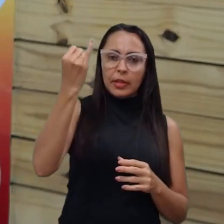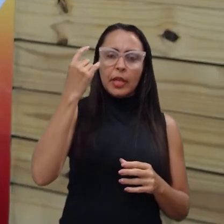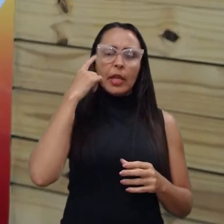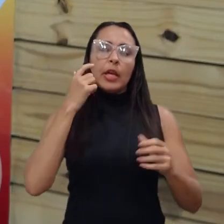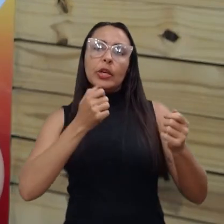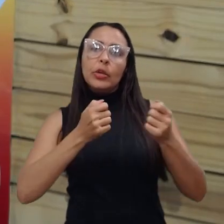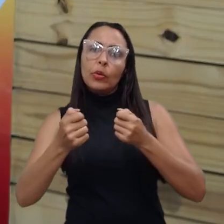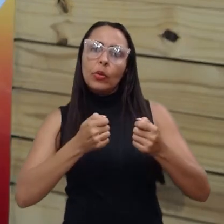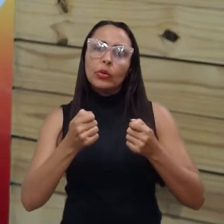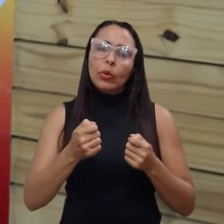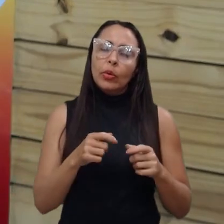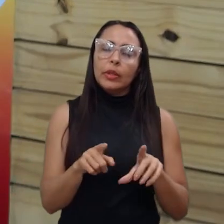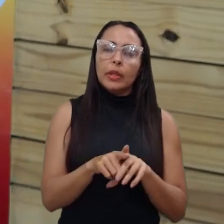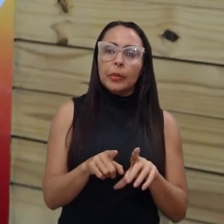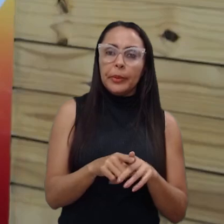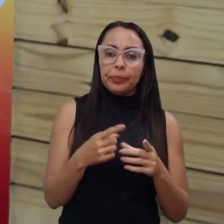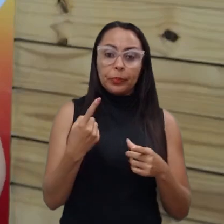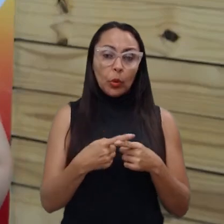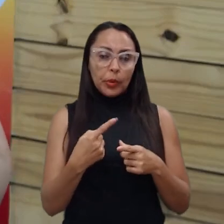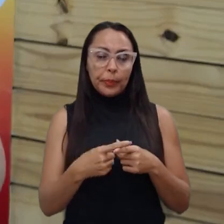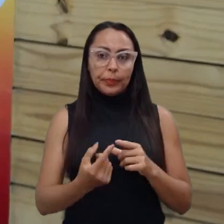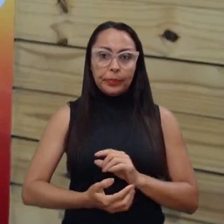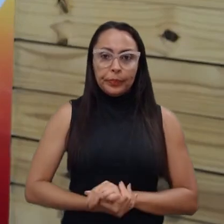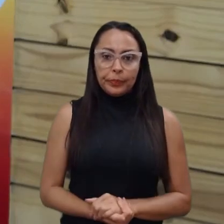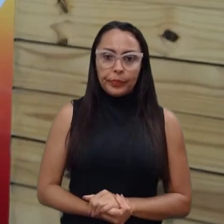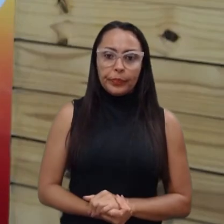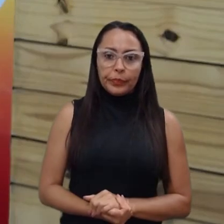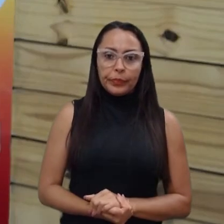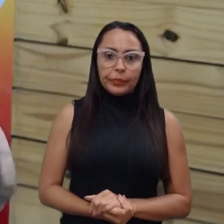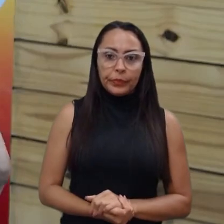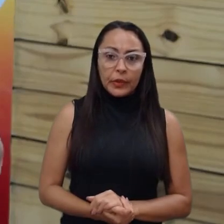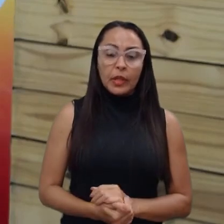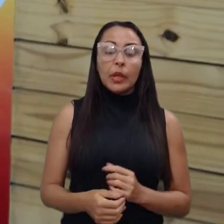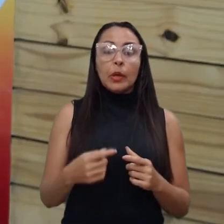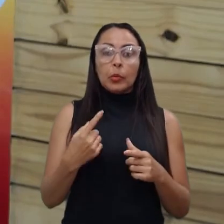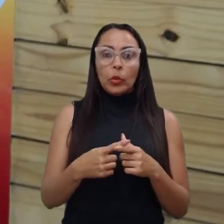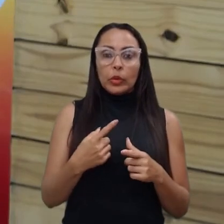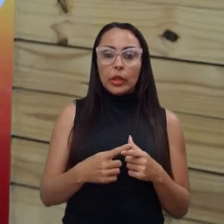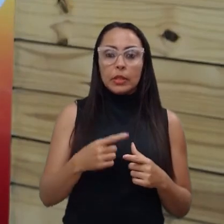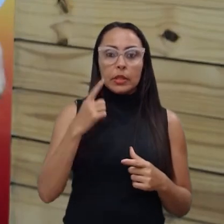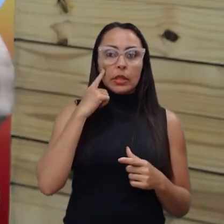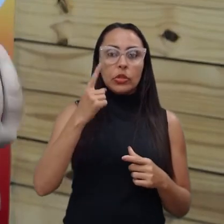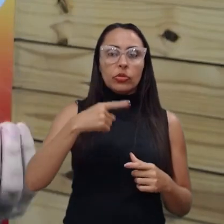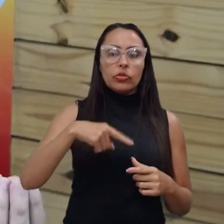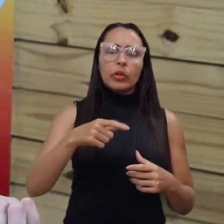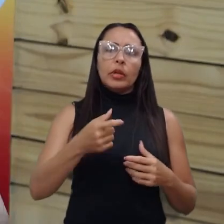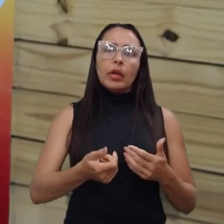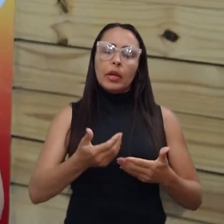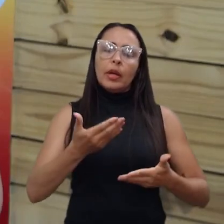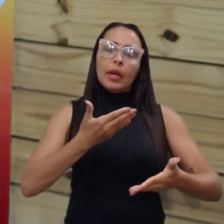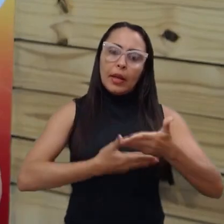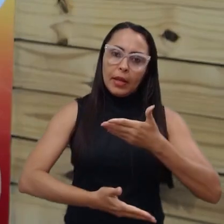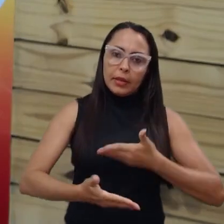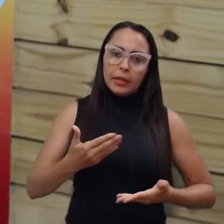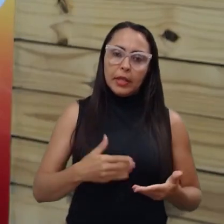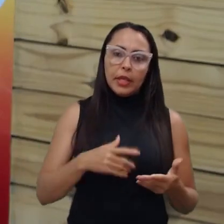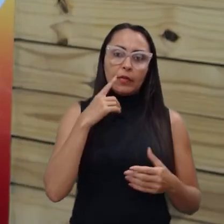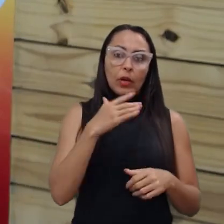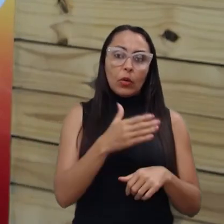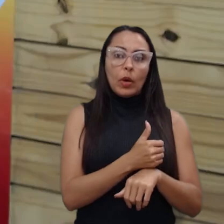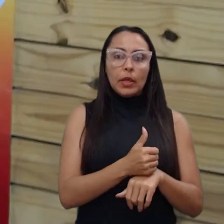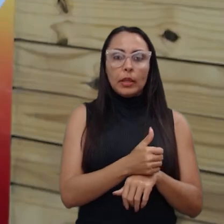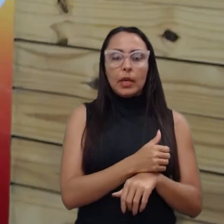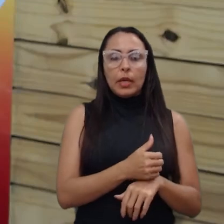controle de emissões. Por quê? Porque existem emissões relativas à qualidade do